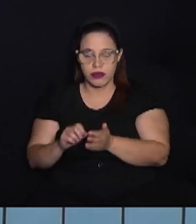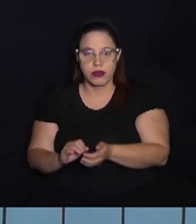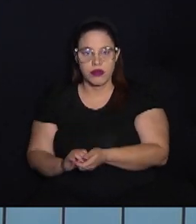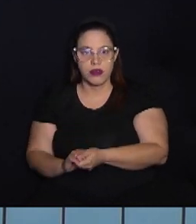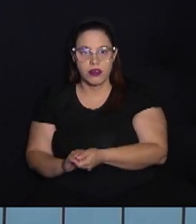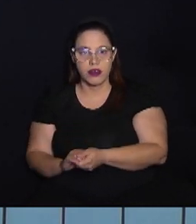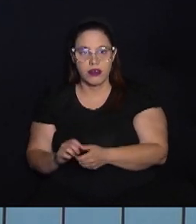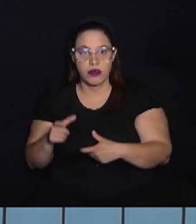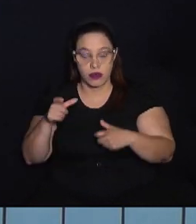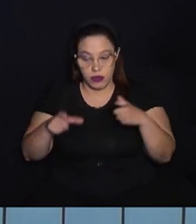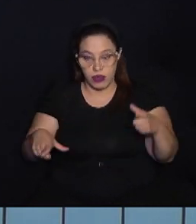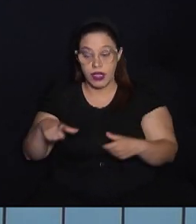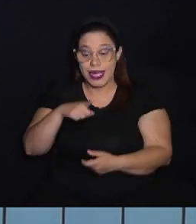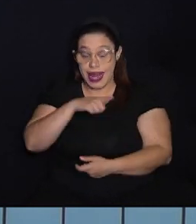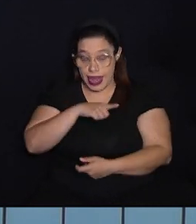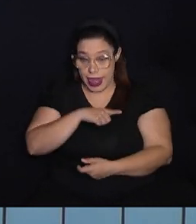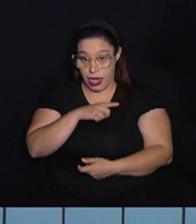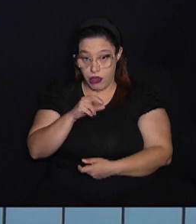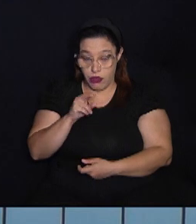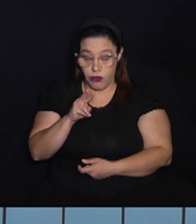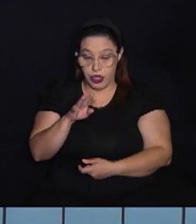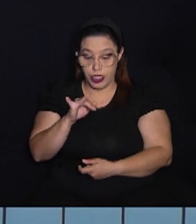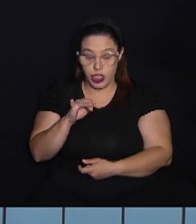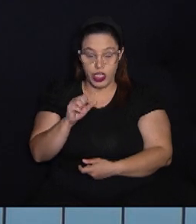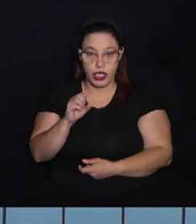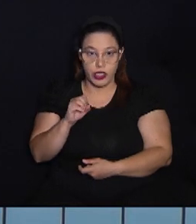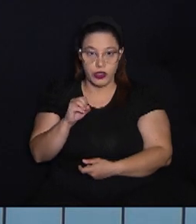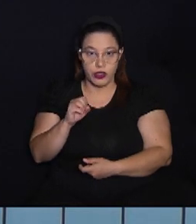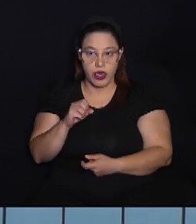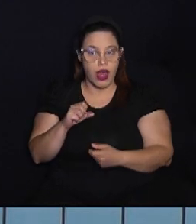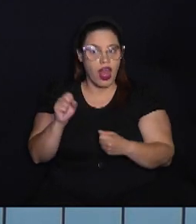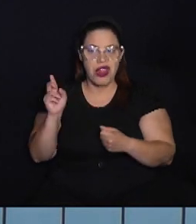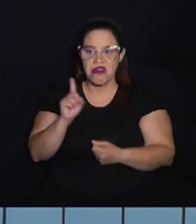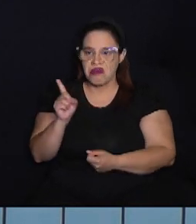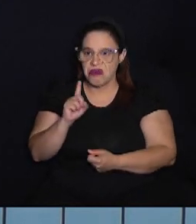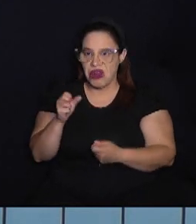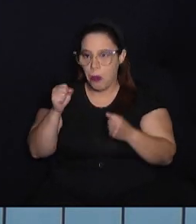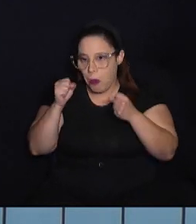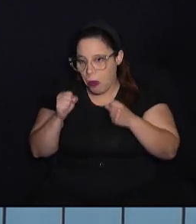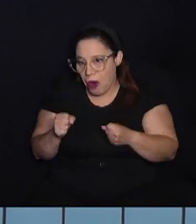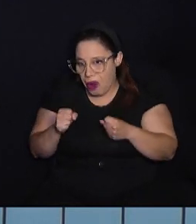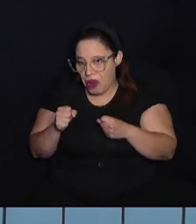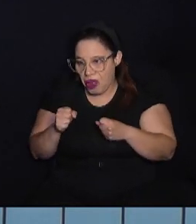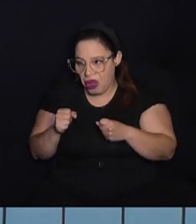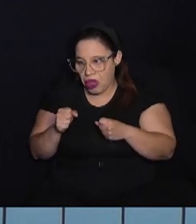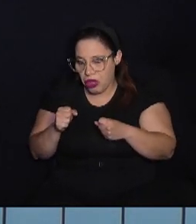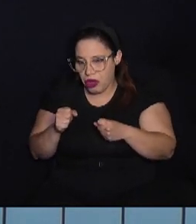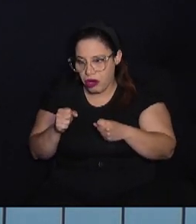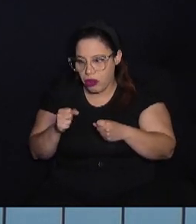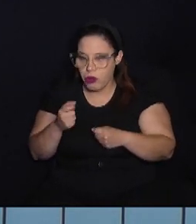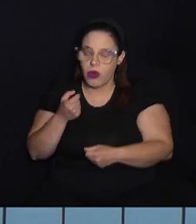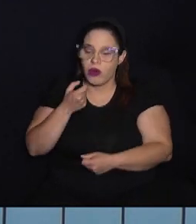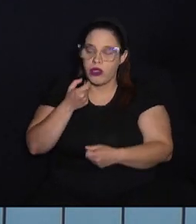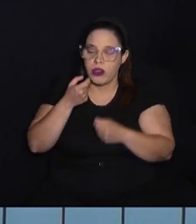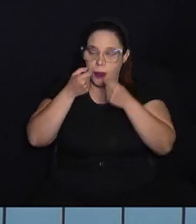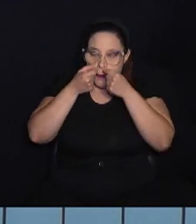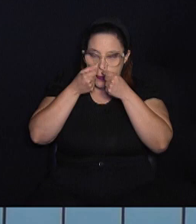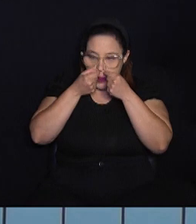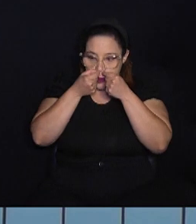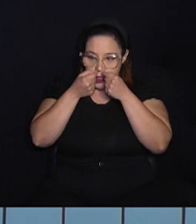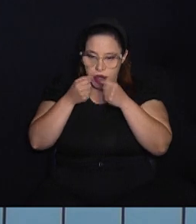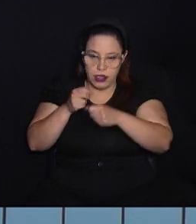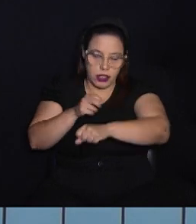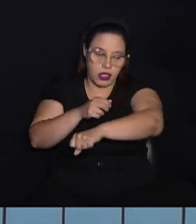Se os portadores de vitiligo, eles não podem fazer tatuagens ou procedimentos como colocar piercing, tem